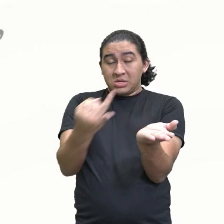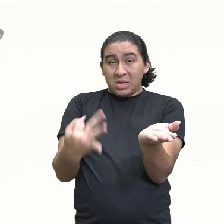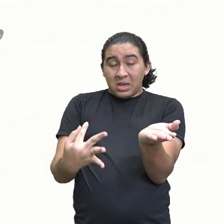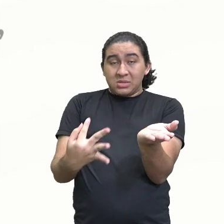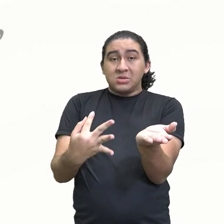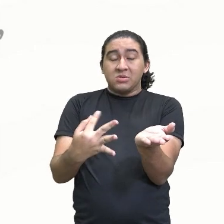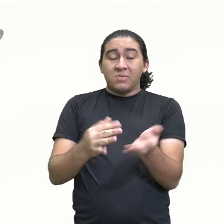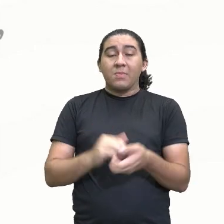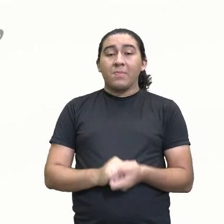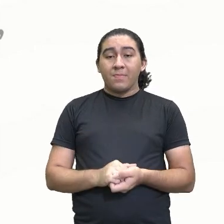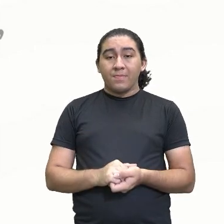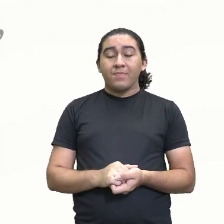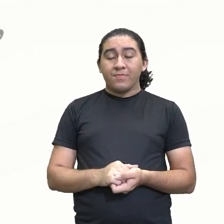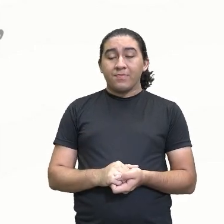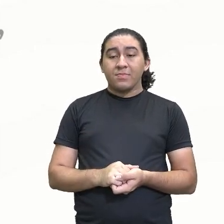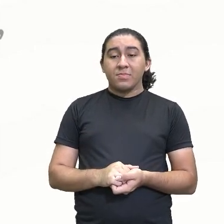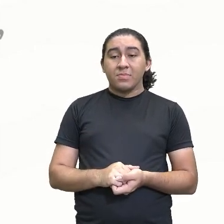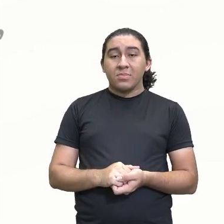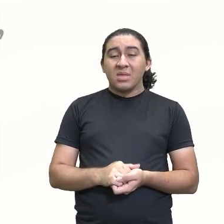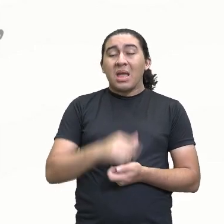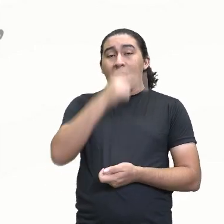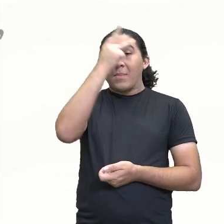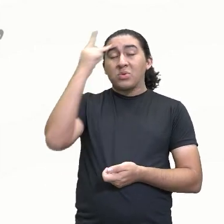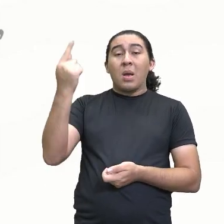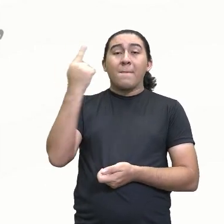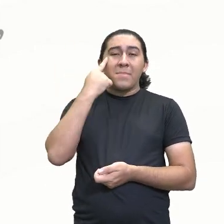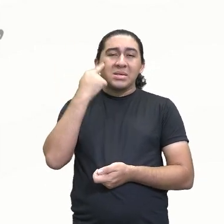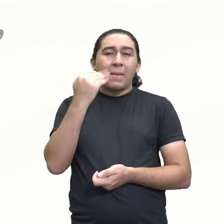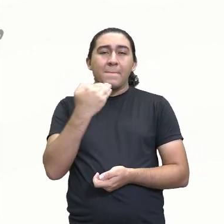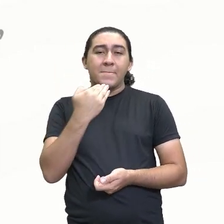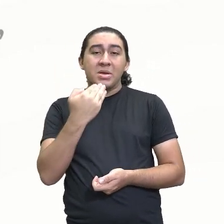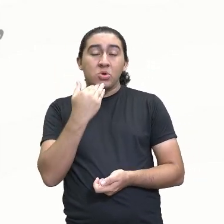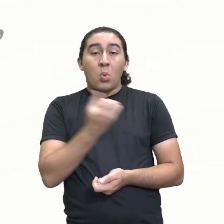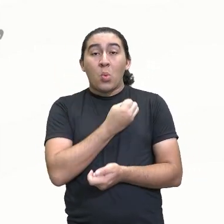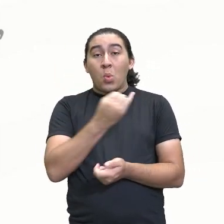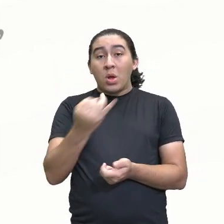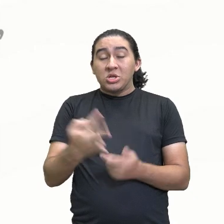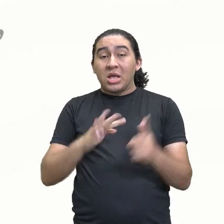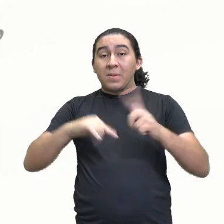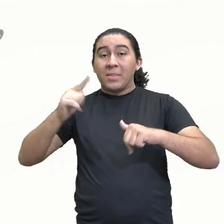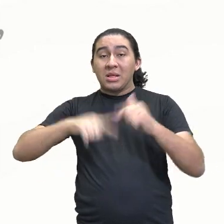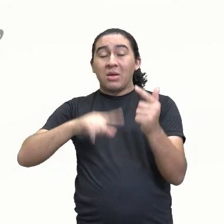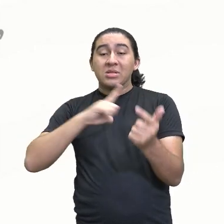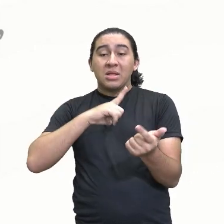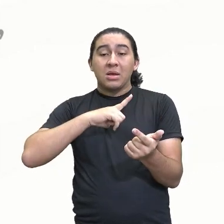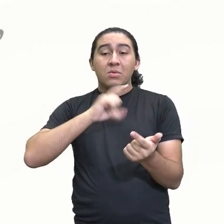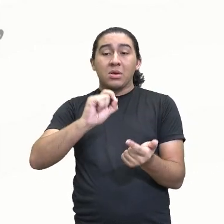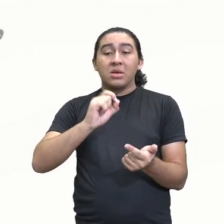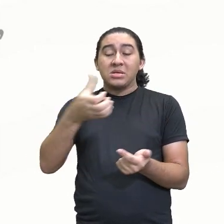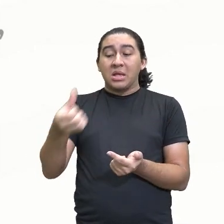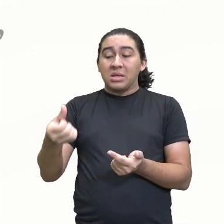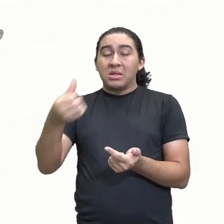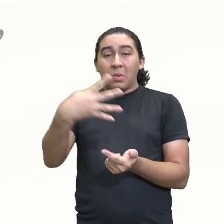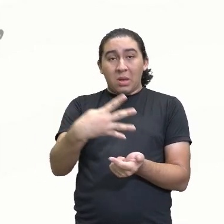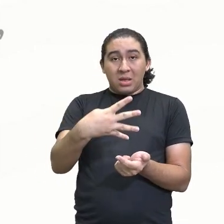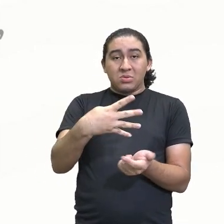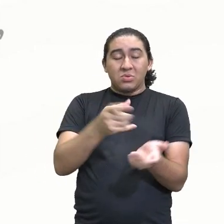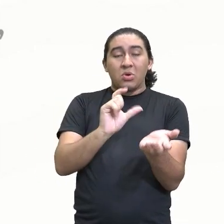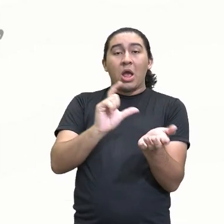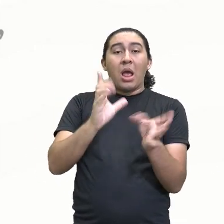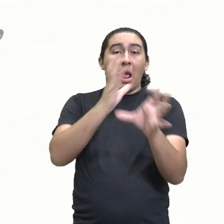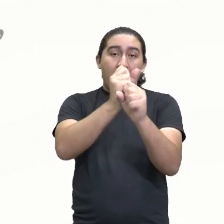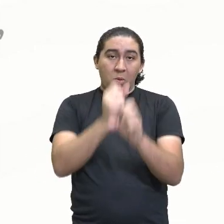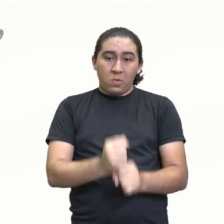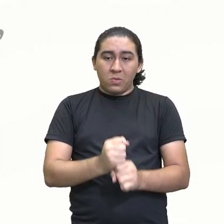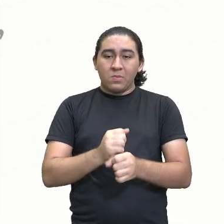o inventor do xadrez pediu em grãos de trigo a soma dos primeiros 64 termos dessa PG aí, ó.